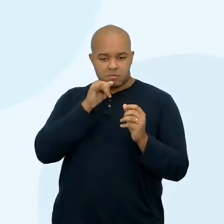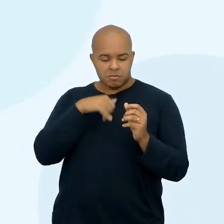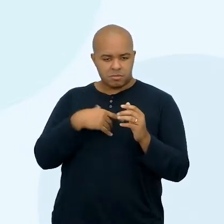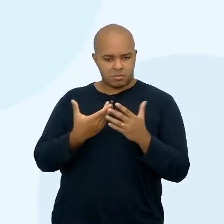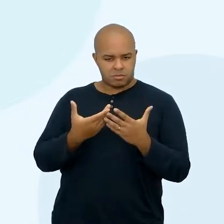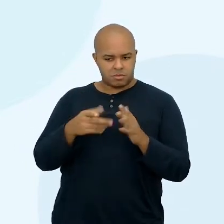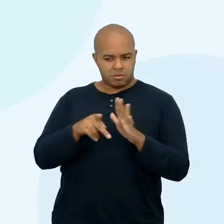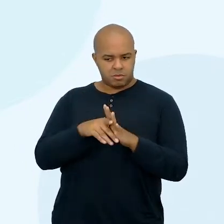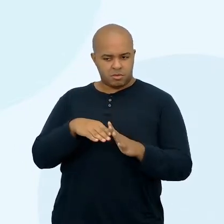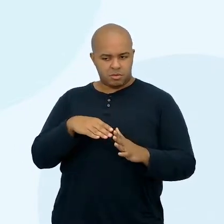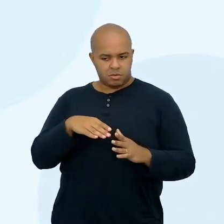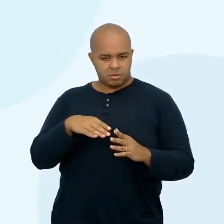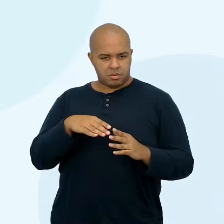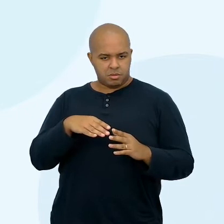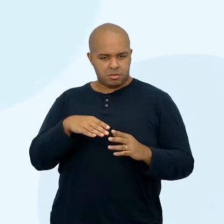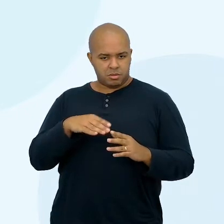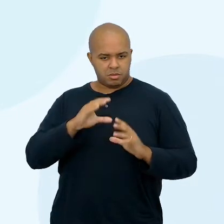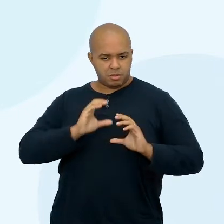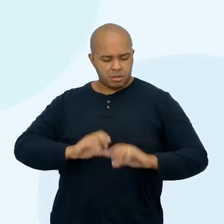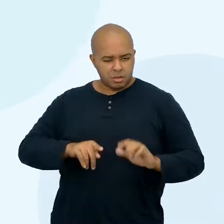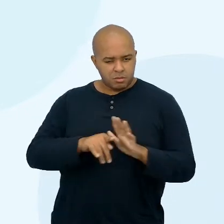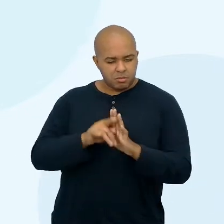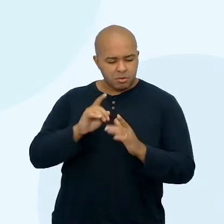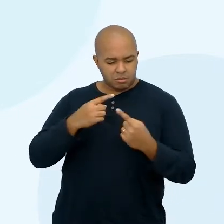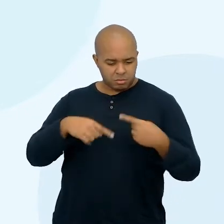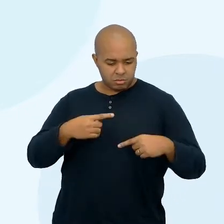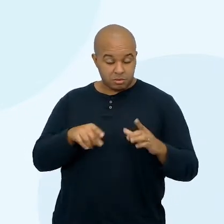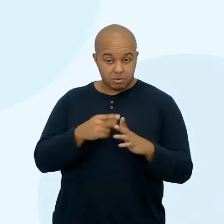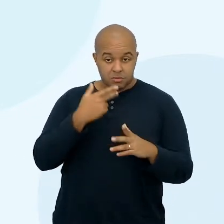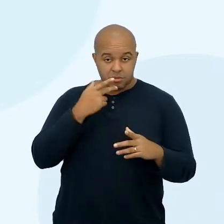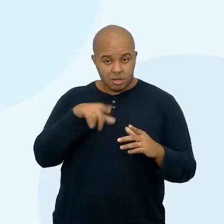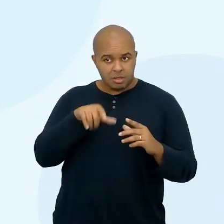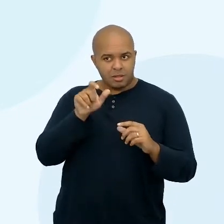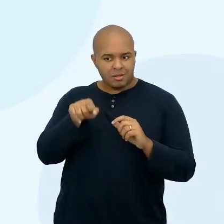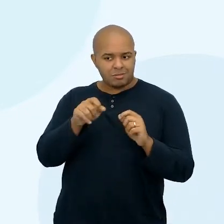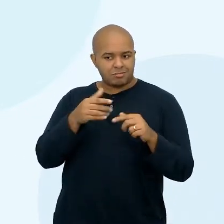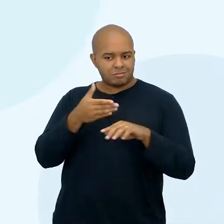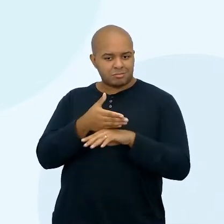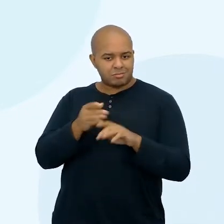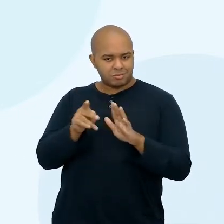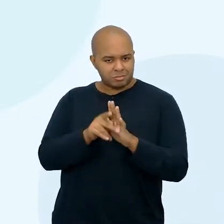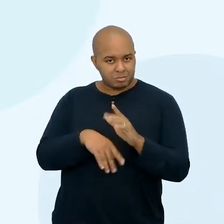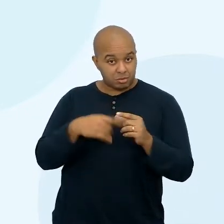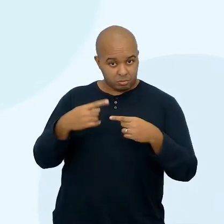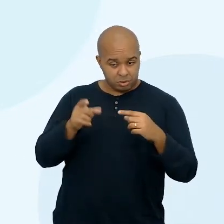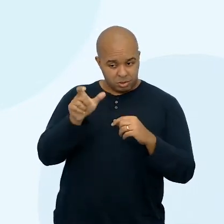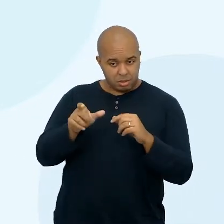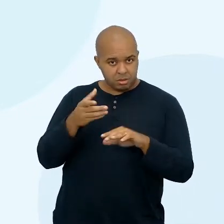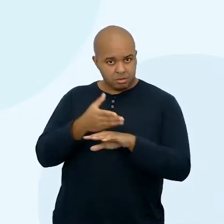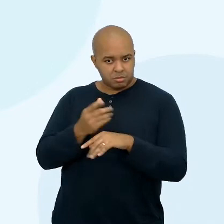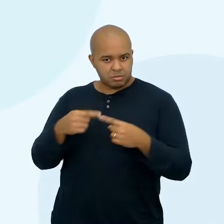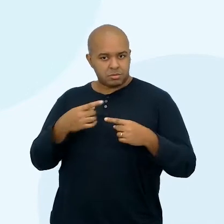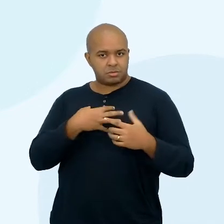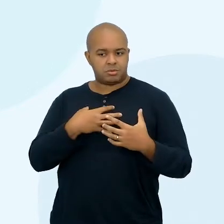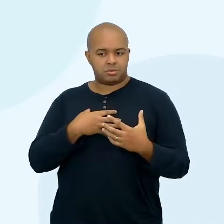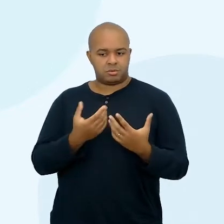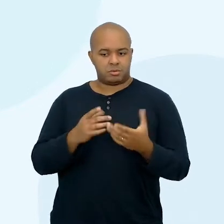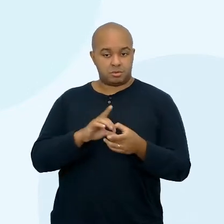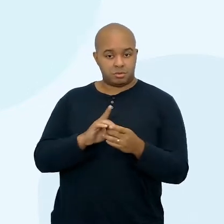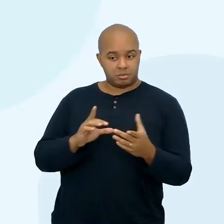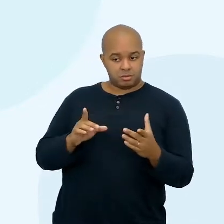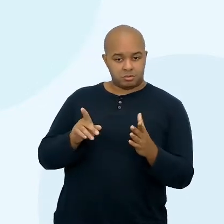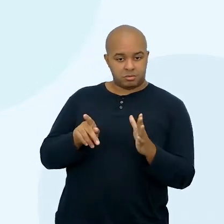vai responder: eu conheço a urna eletrônica, eu conheço o processo eleitoral, que, como também